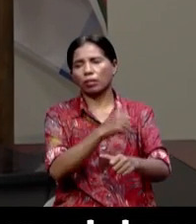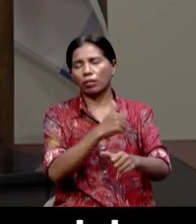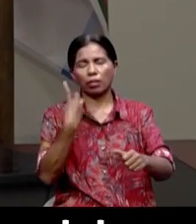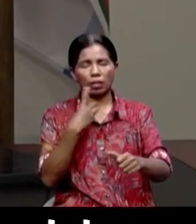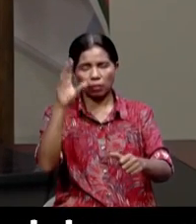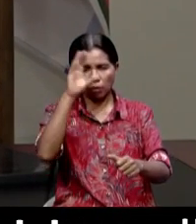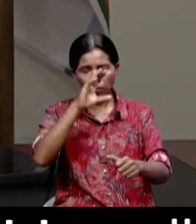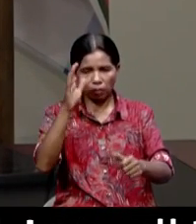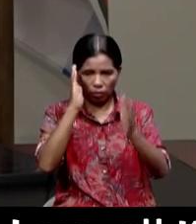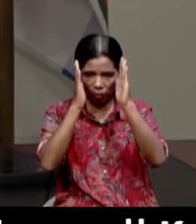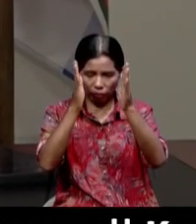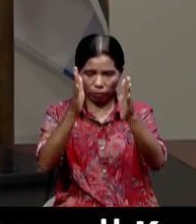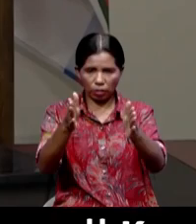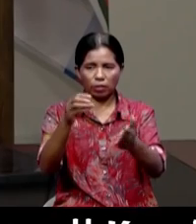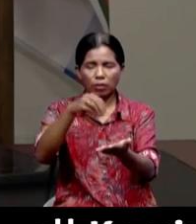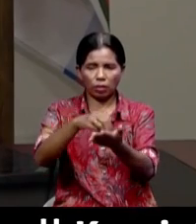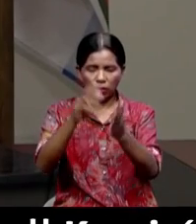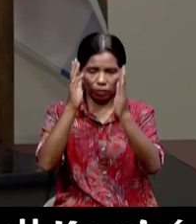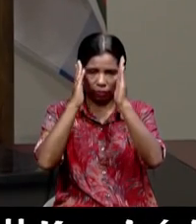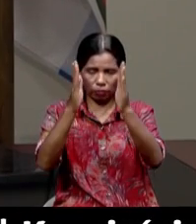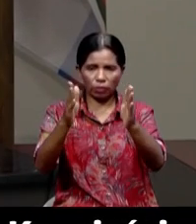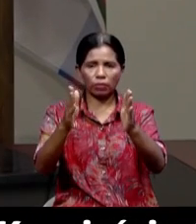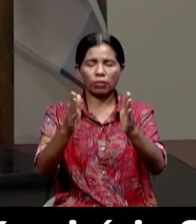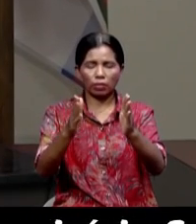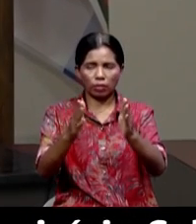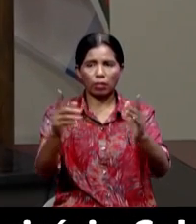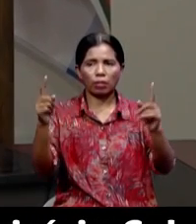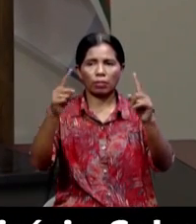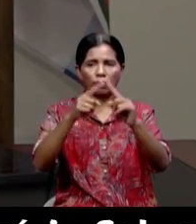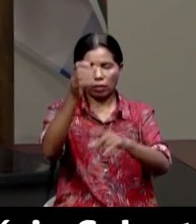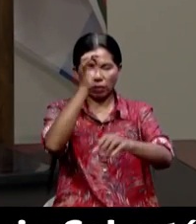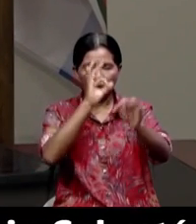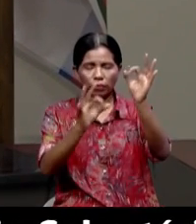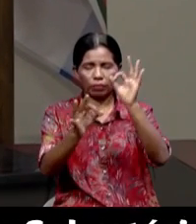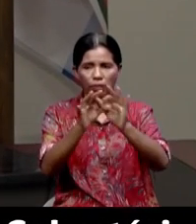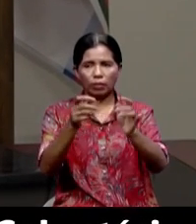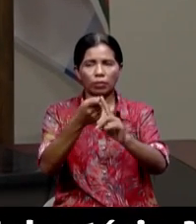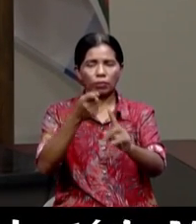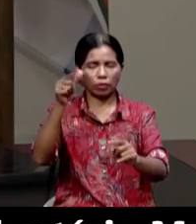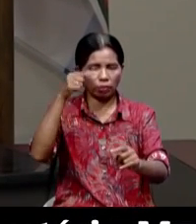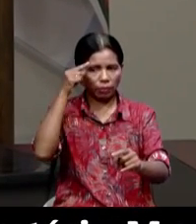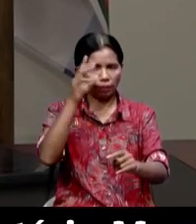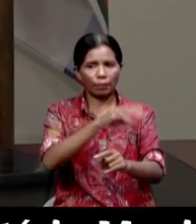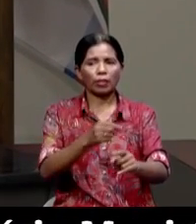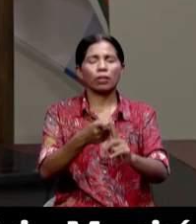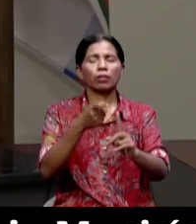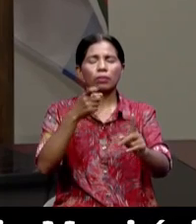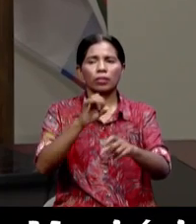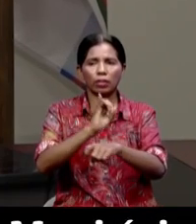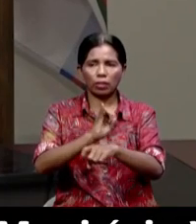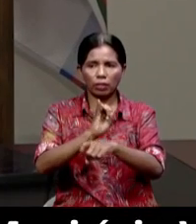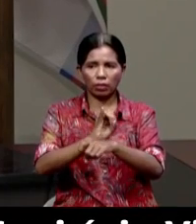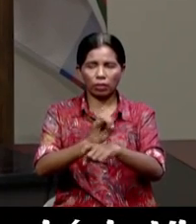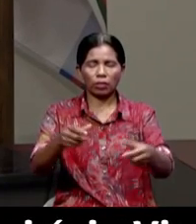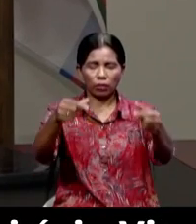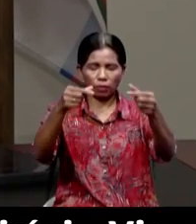busca concentra, a tu tal atenção máximo ba fiar na bem a russo governo na moça se igreja parte igreja